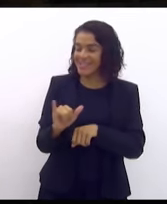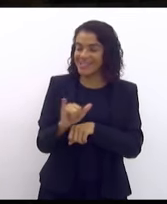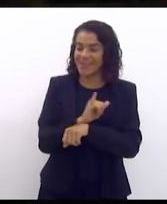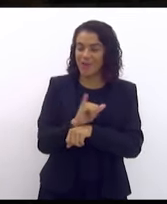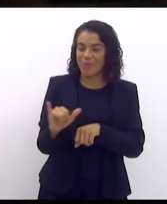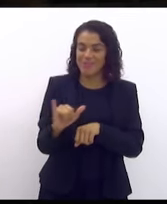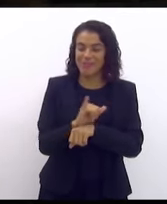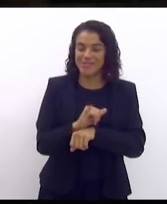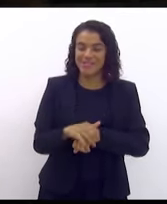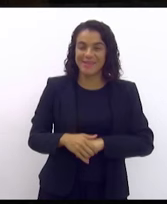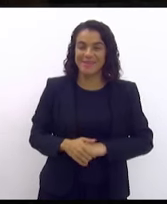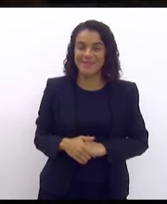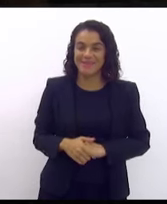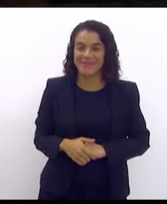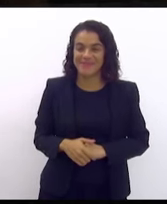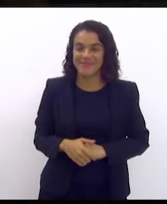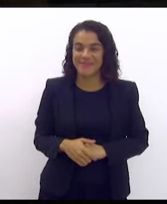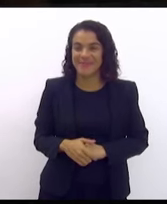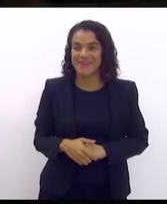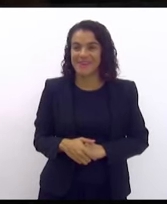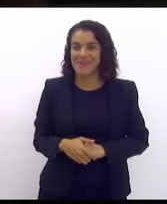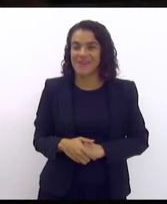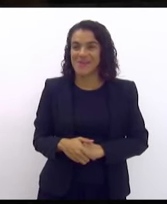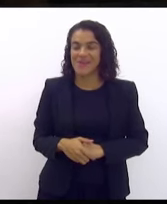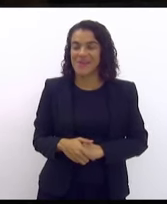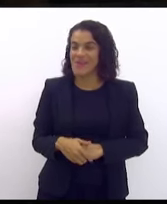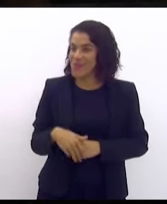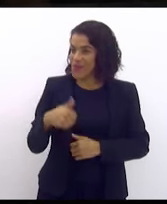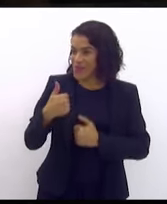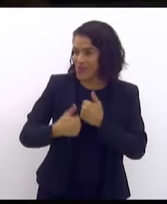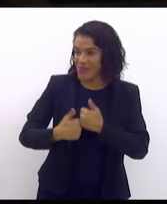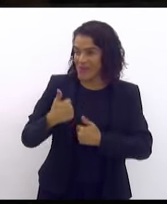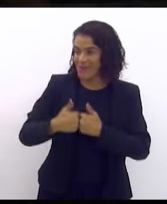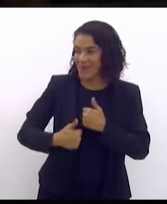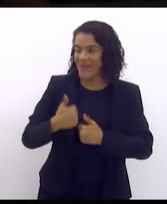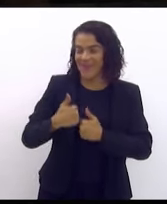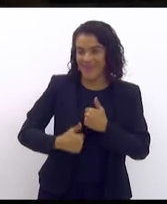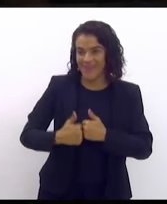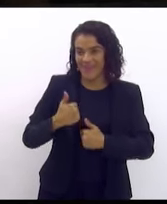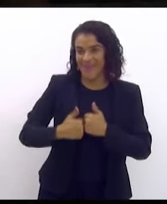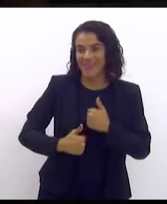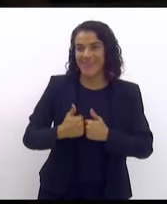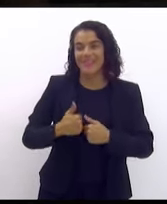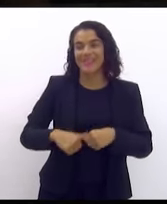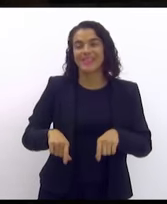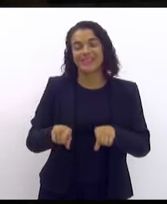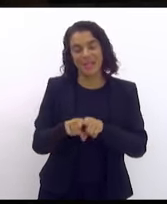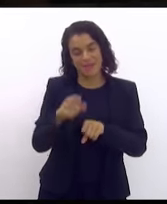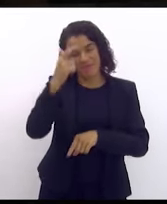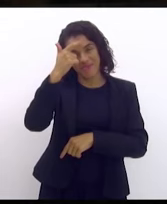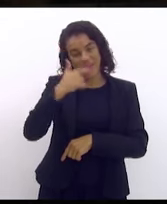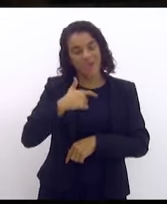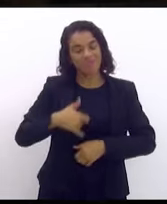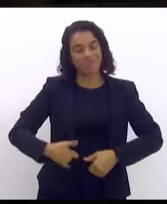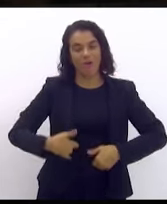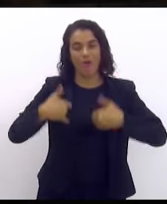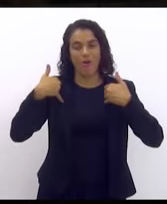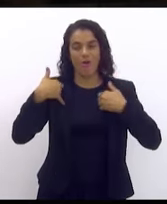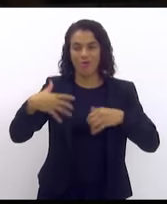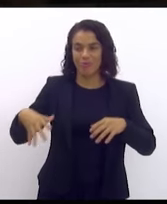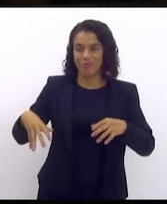de vista futebolístico nação que eu me orgulho também de pertencer Senor